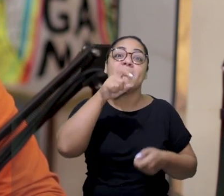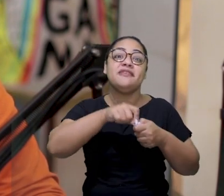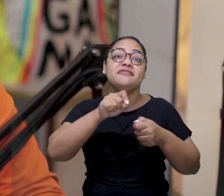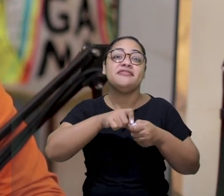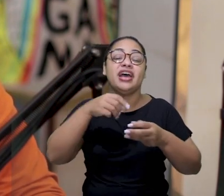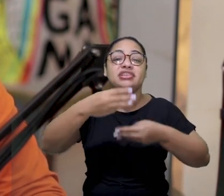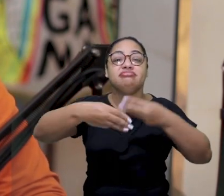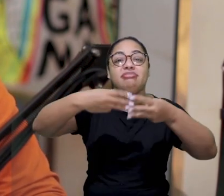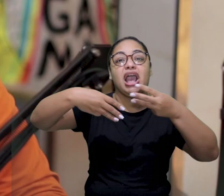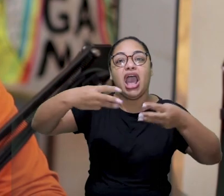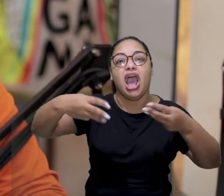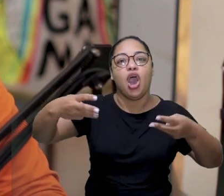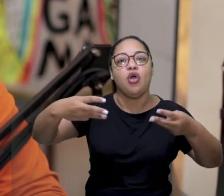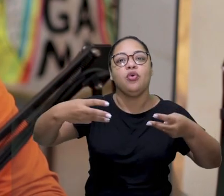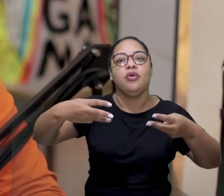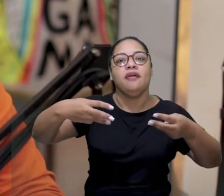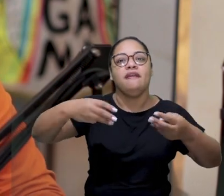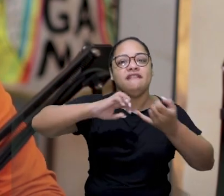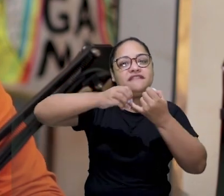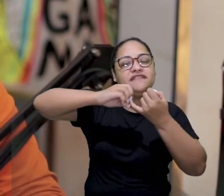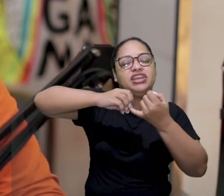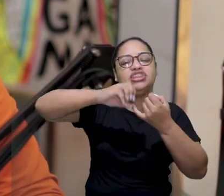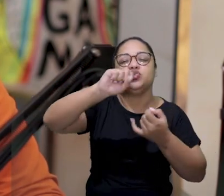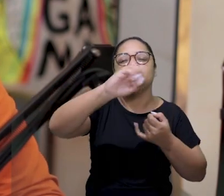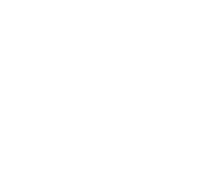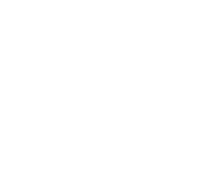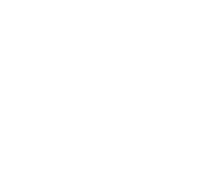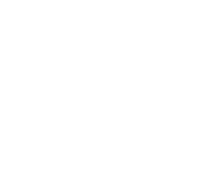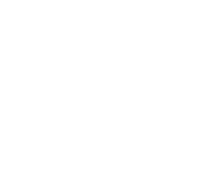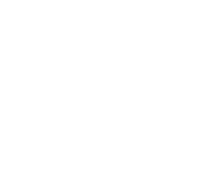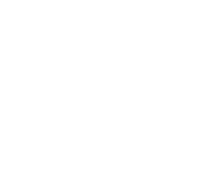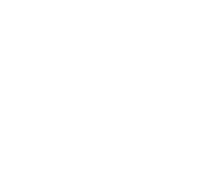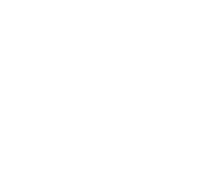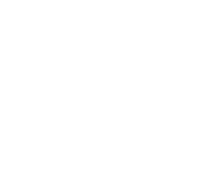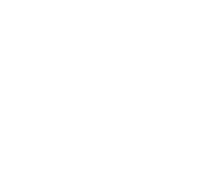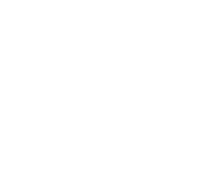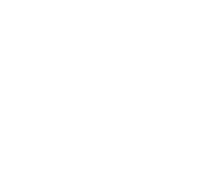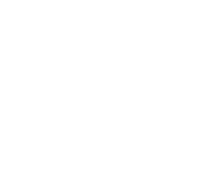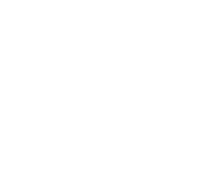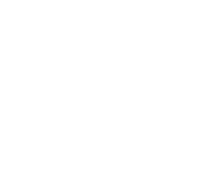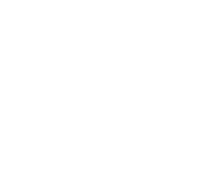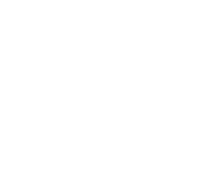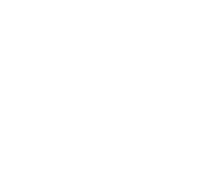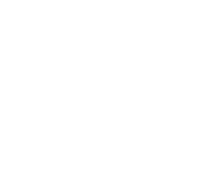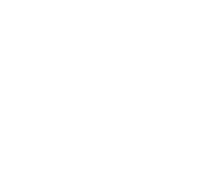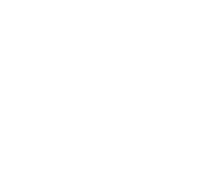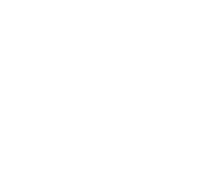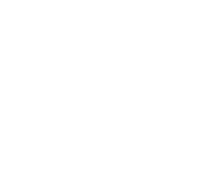delícia, se você faz e tá matando sua fome, poca. Pode, poca.